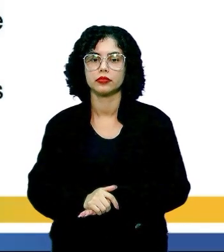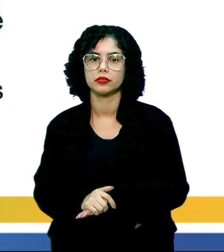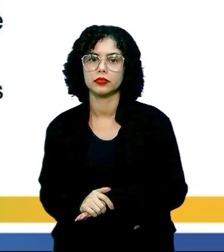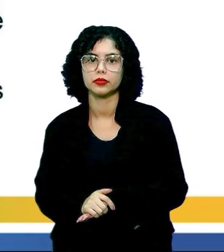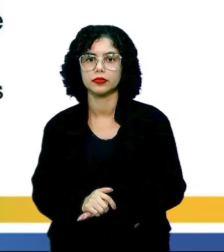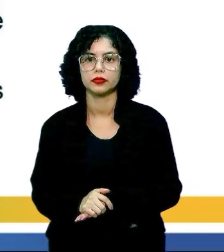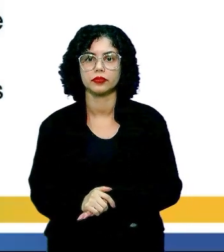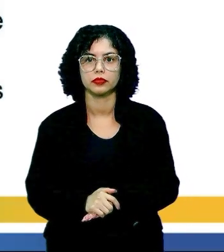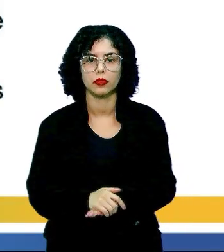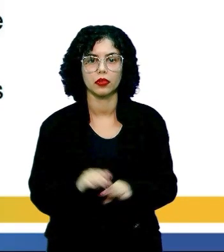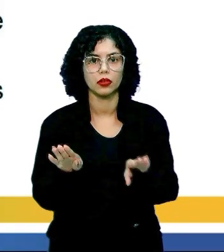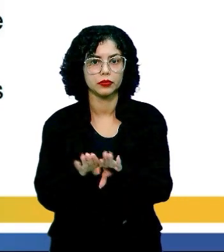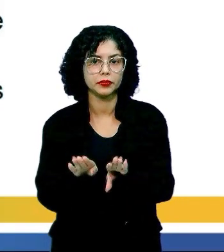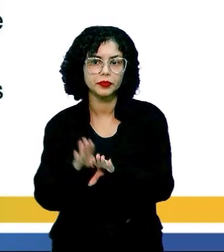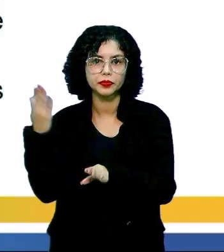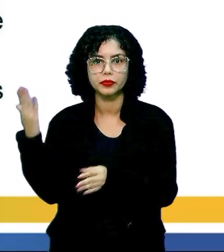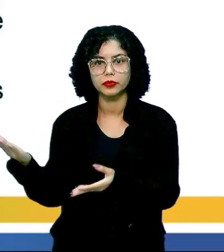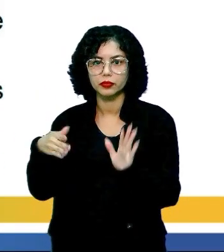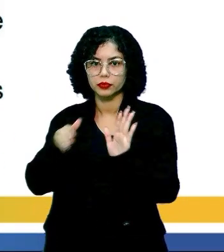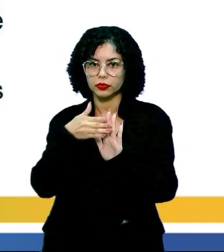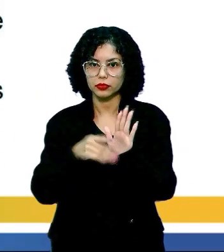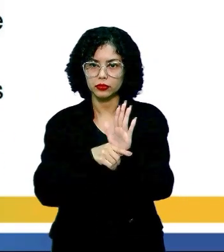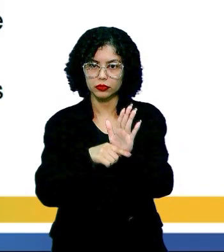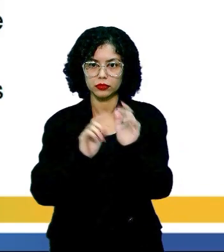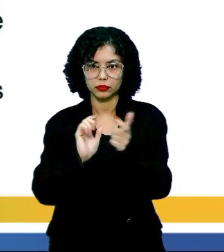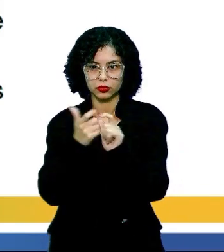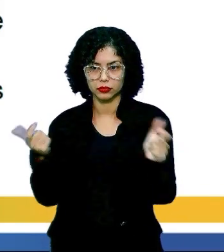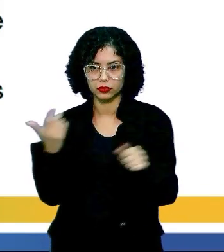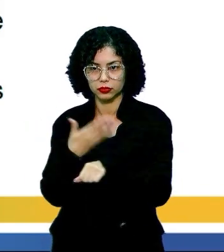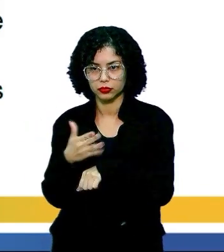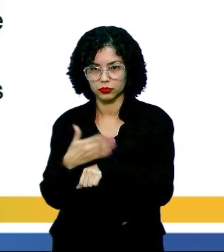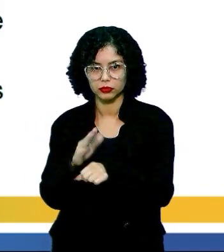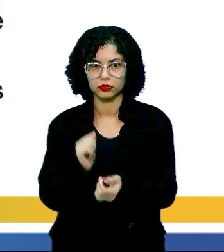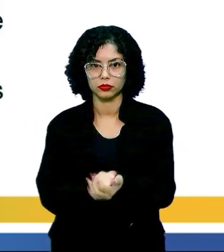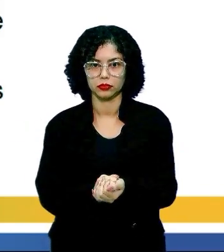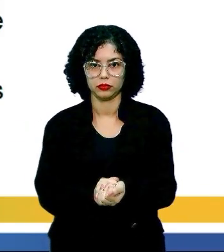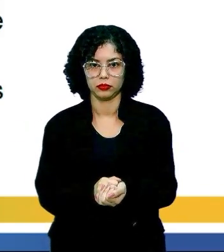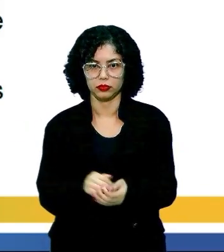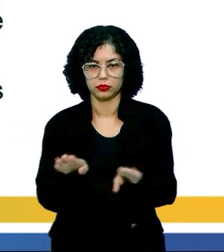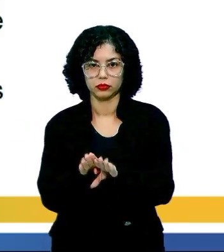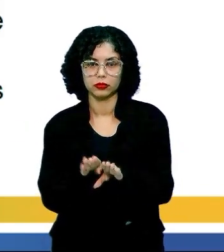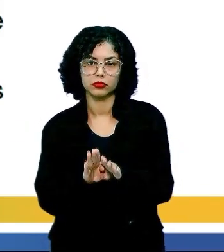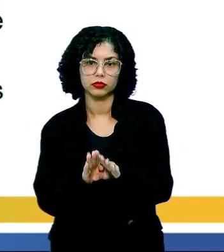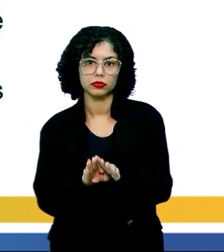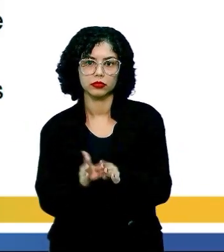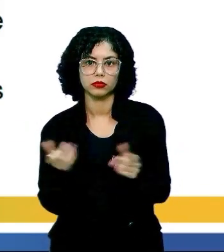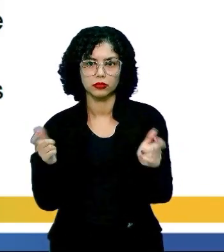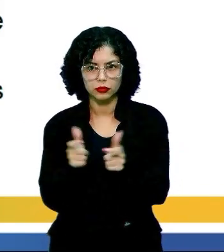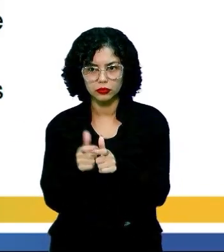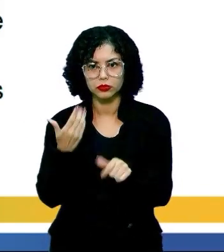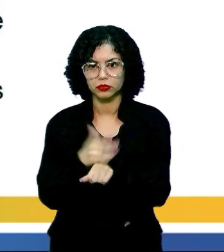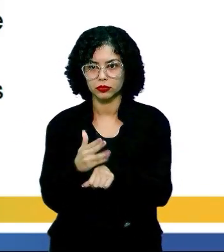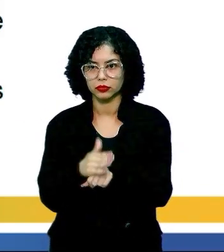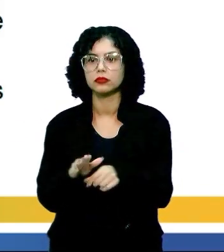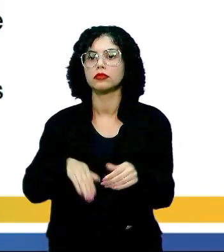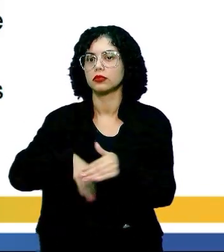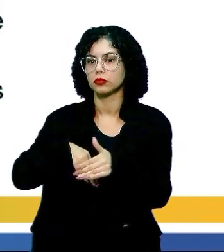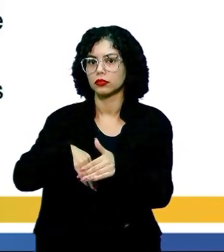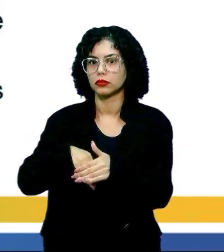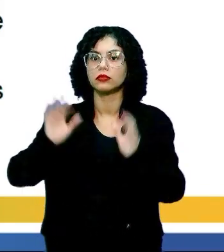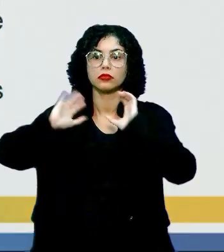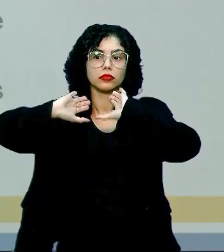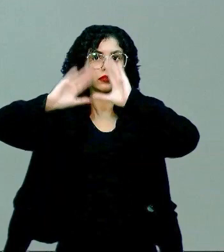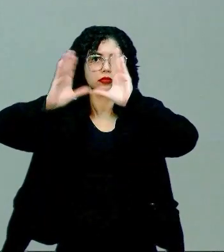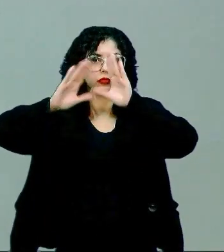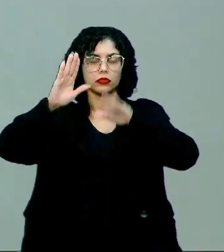vai lançar as alternativas ó promover um aumento no Brasil da prática de esportes como a ginástica uma diminuição da prática de voleibol